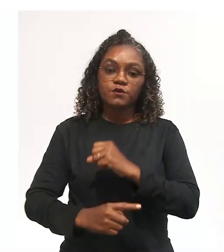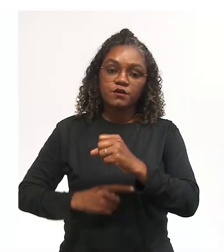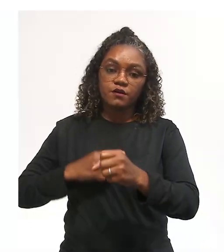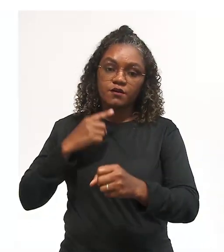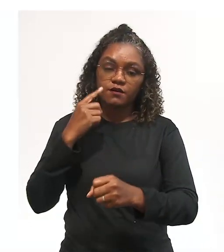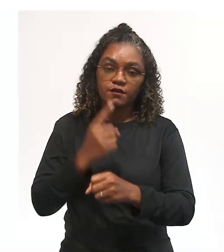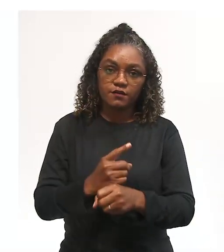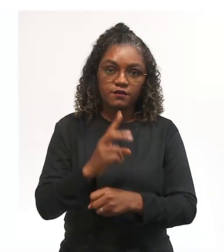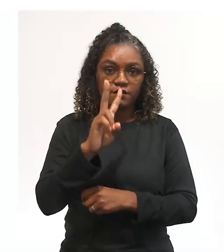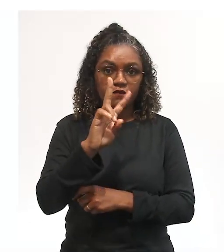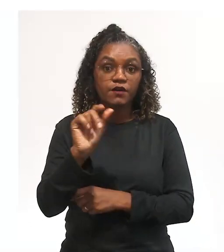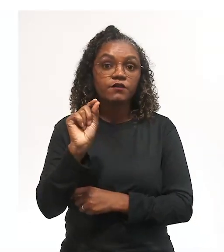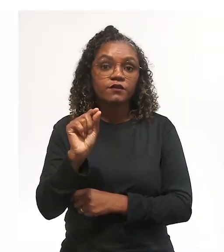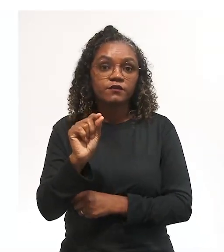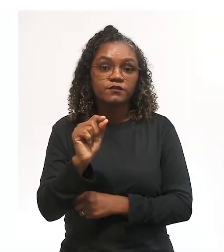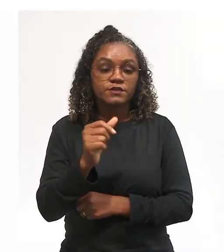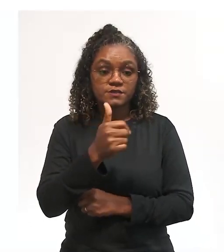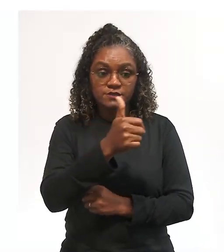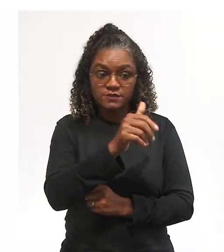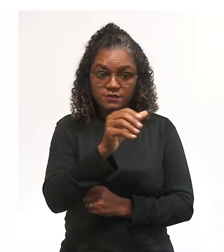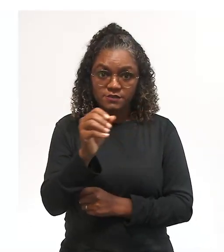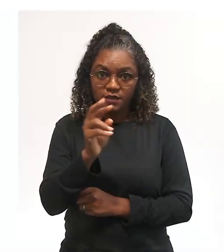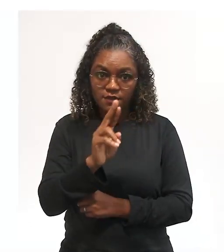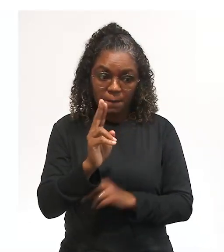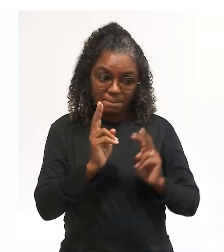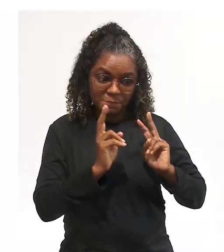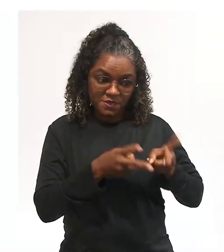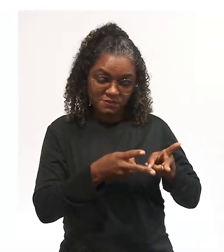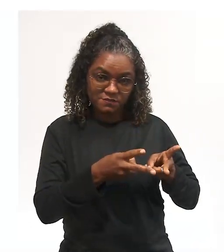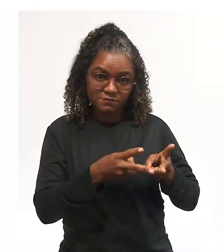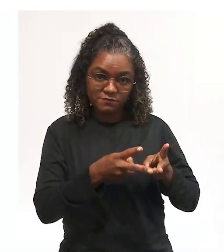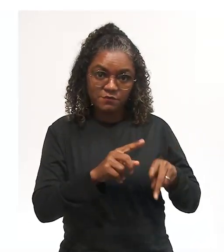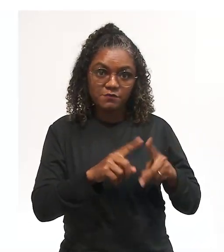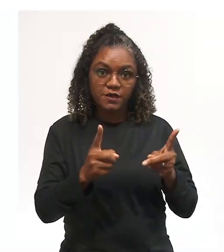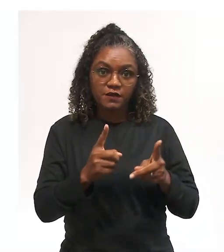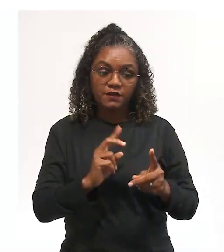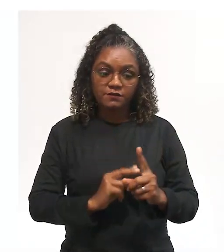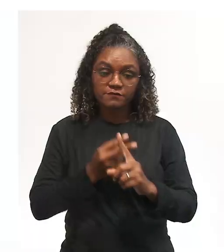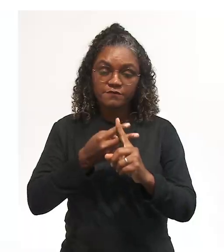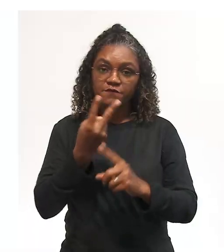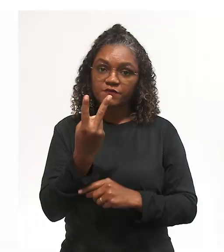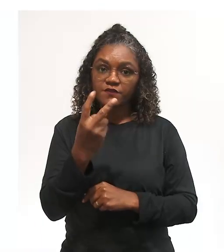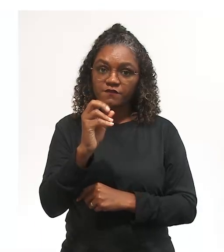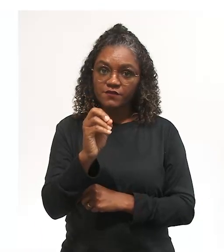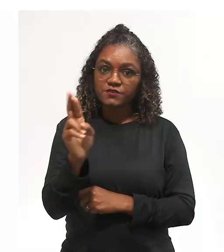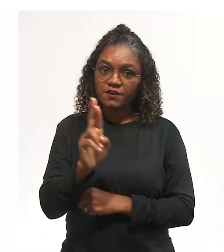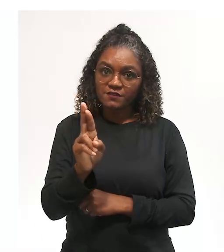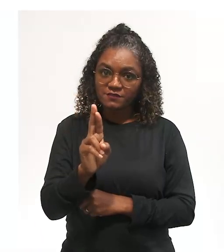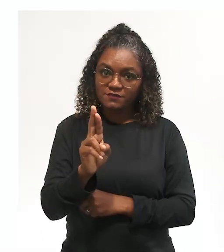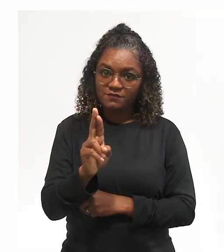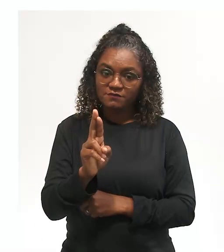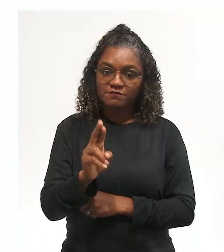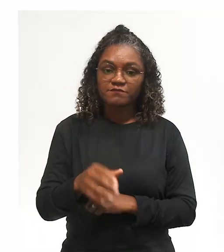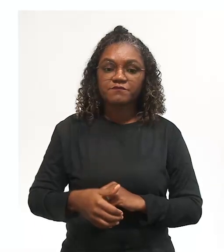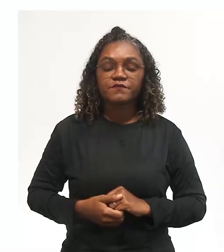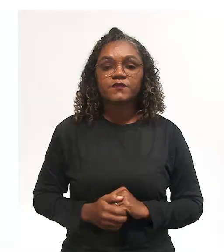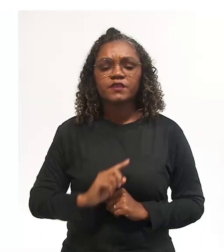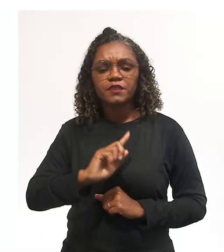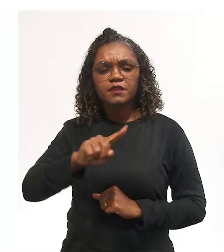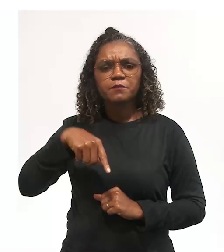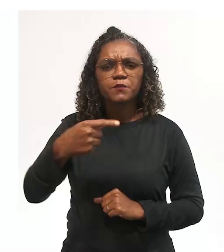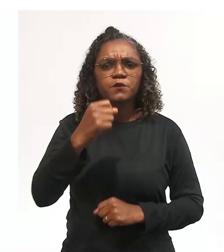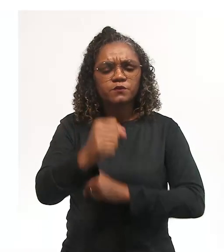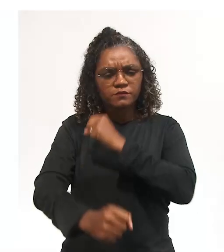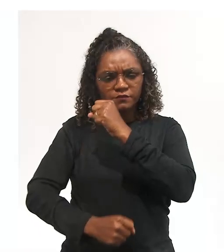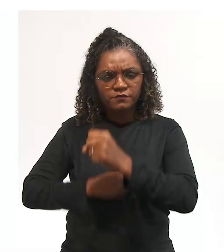de 20%. Então, no final, eu terei R$120. No segundo ano, eu terei